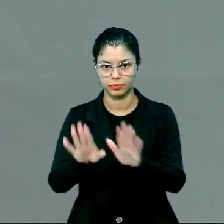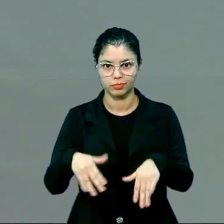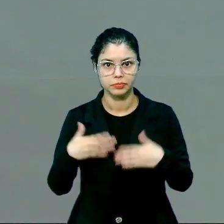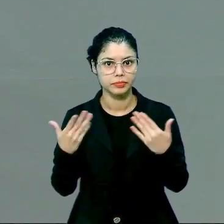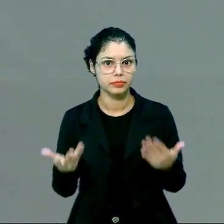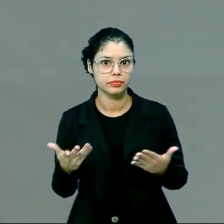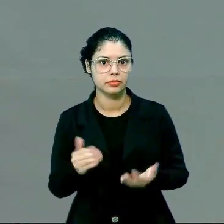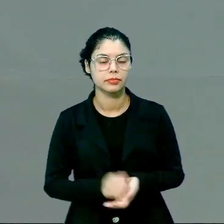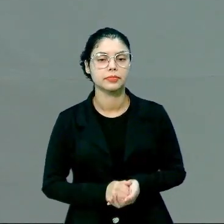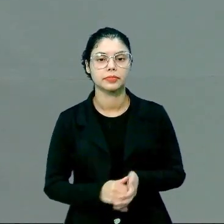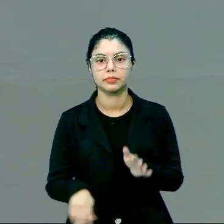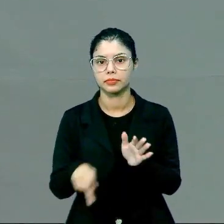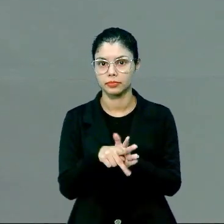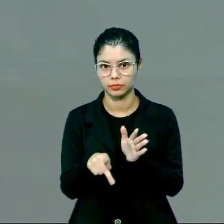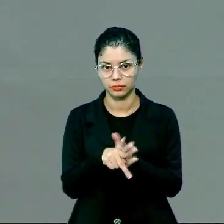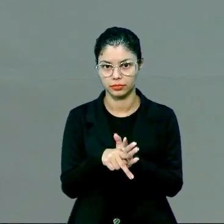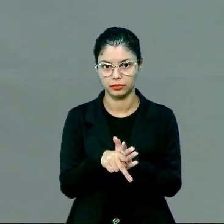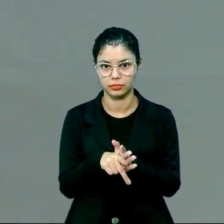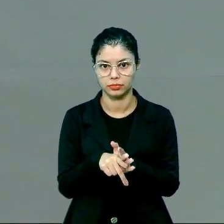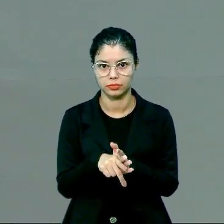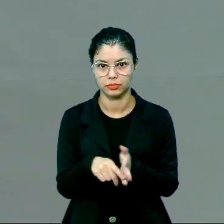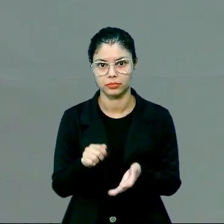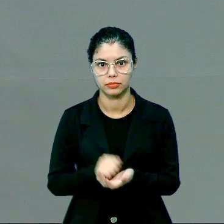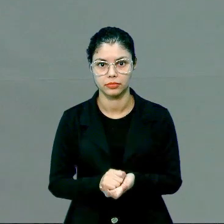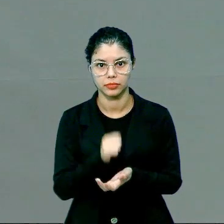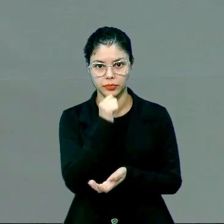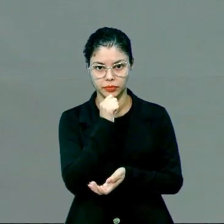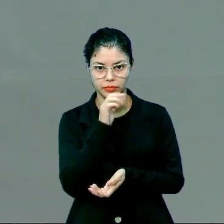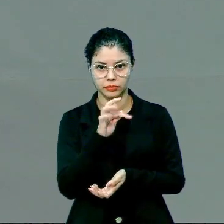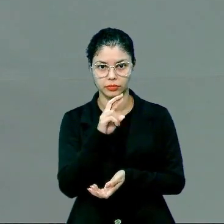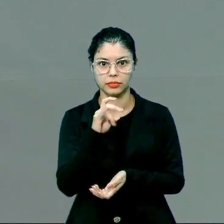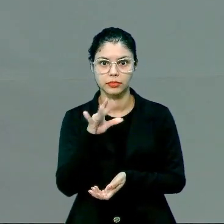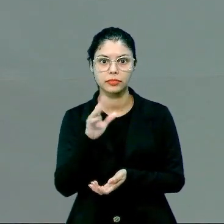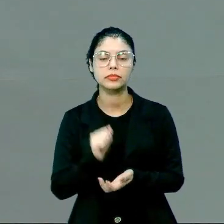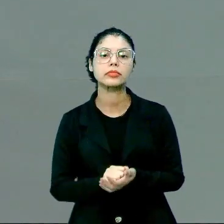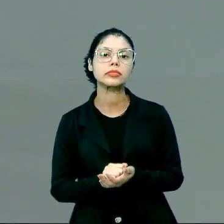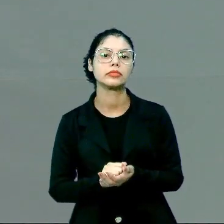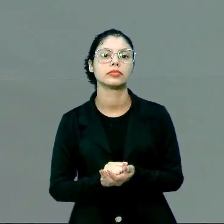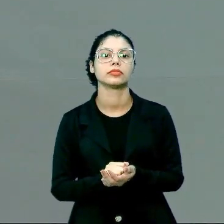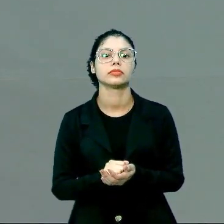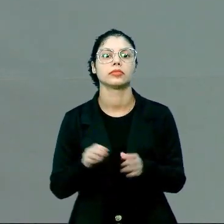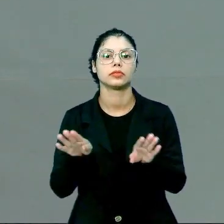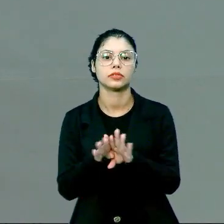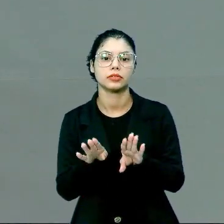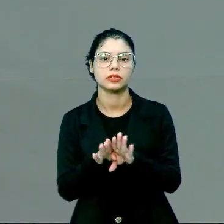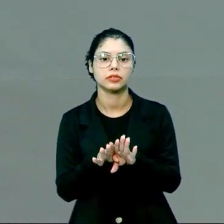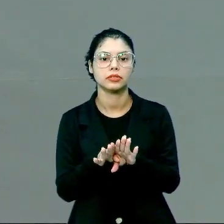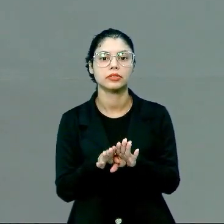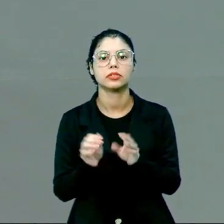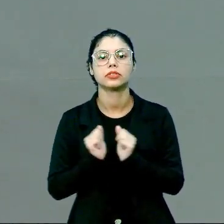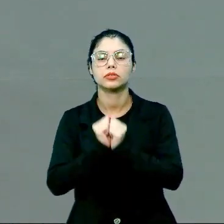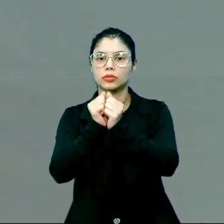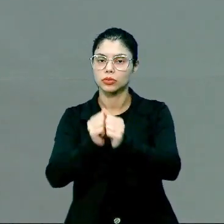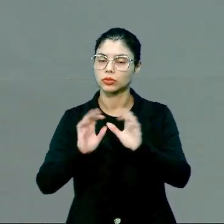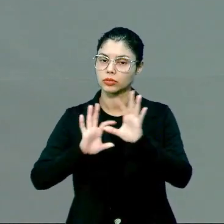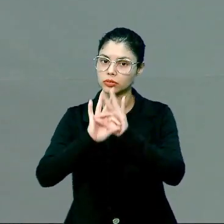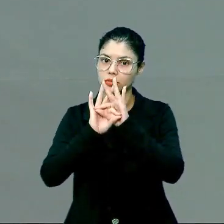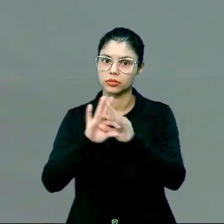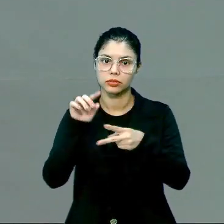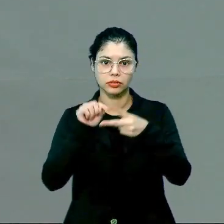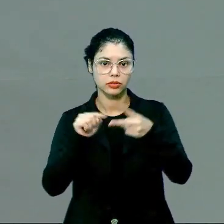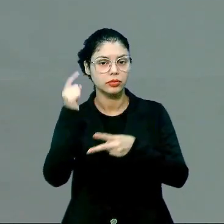qual pertenceram Max Horkheim e Theodor Adorno, eles estavam ligados, esses